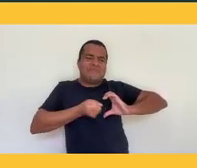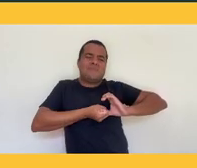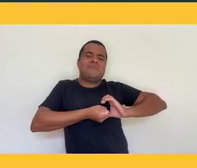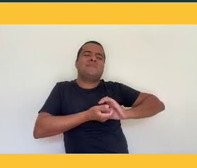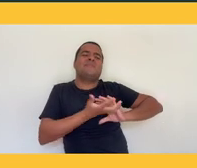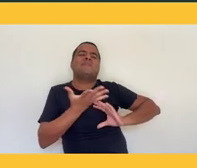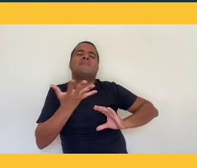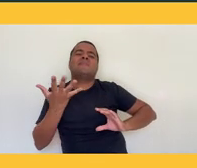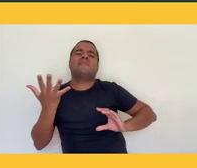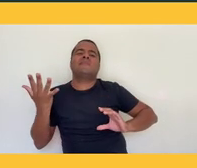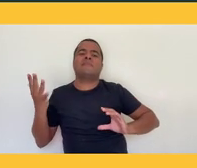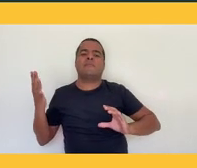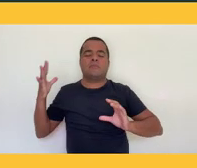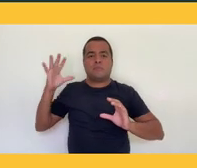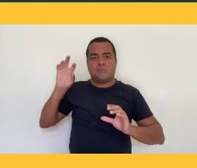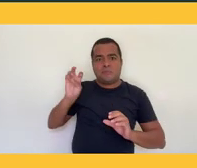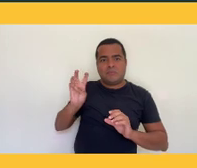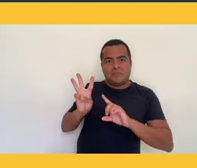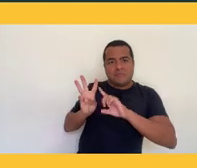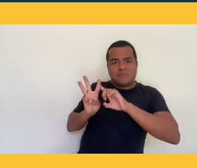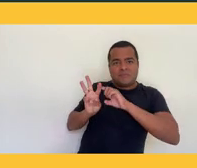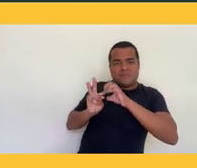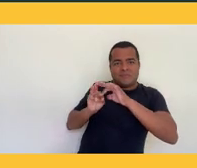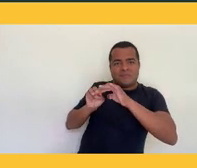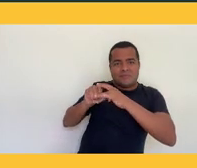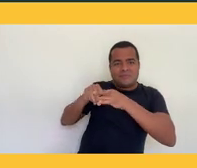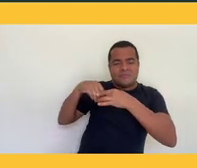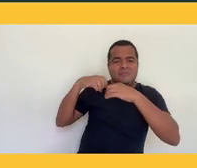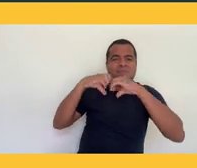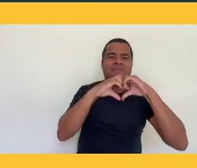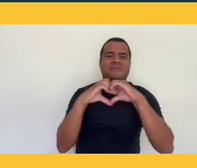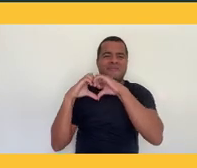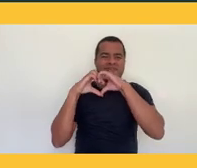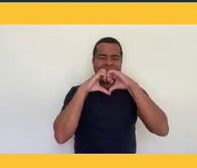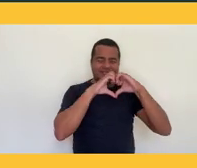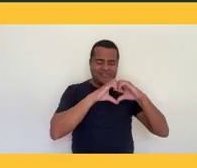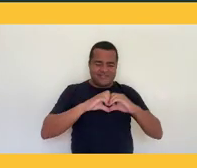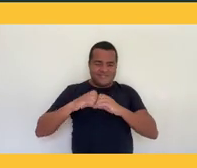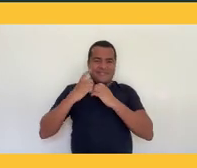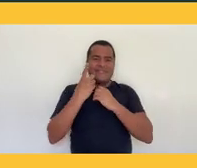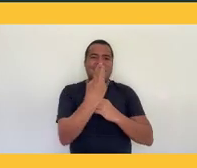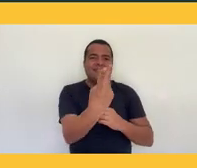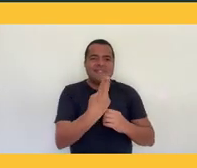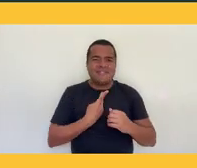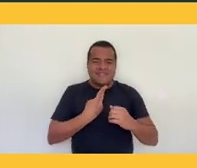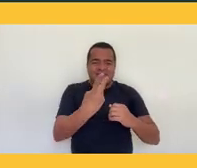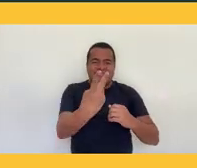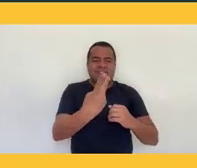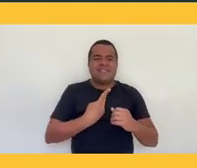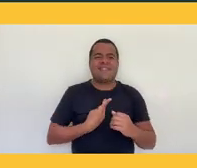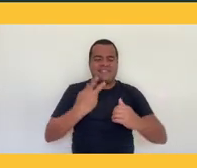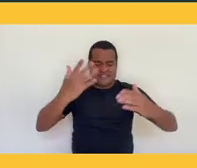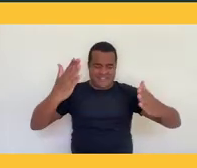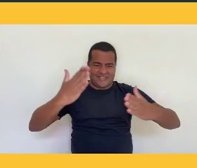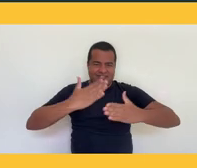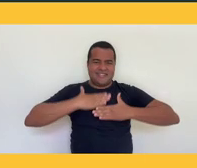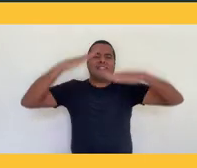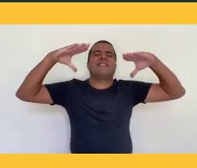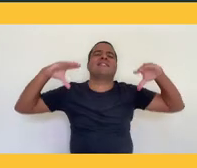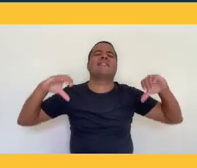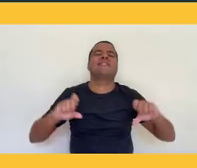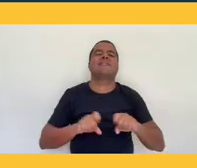inteiras. Cabe uma penteadeira. Cabe nós dois. Cabe até